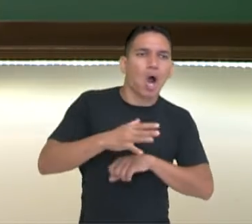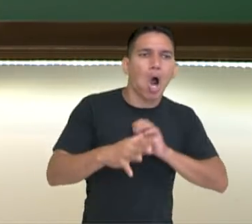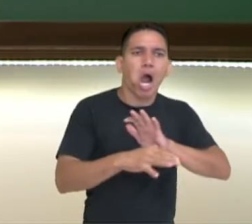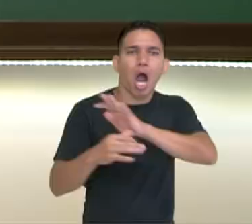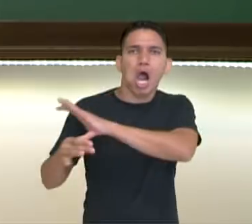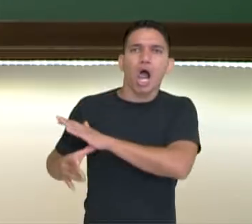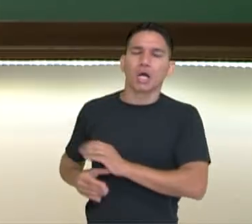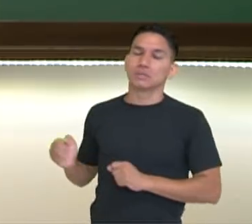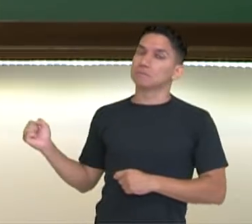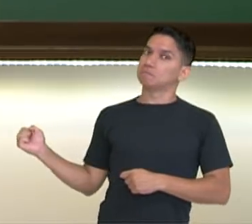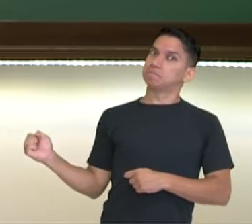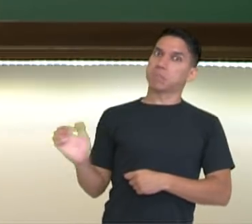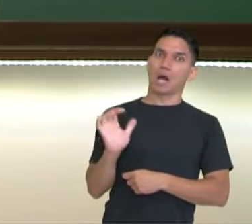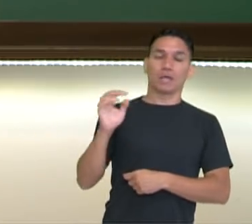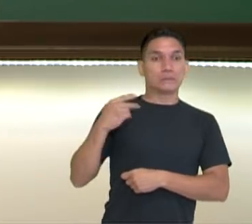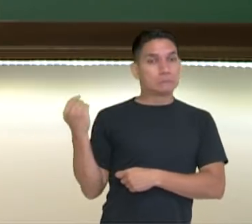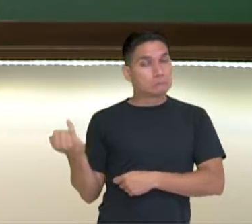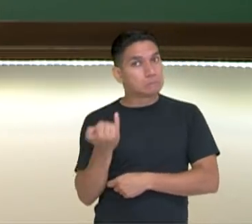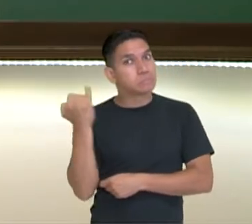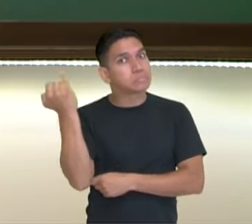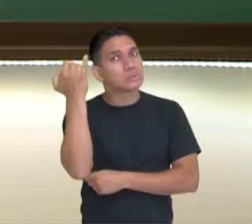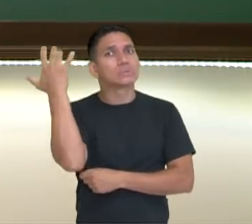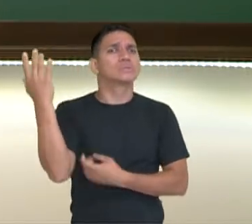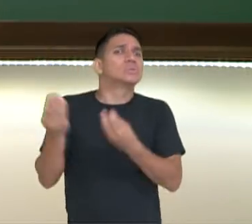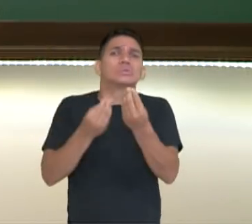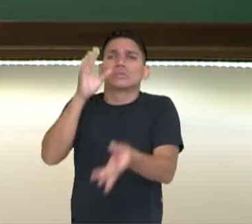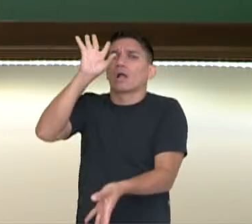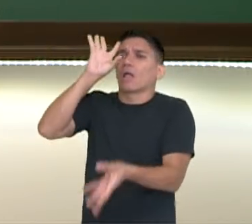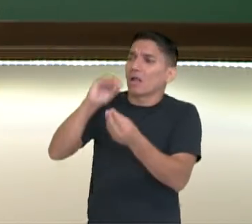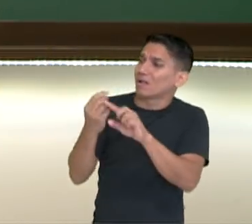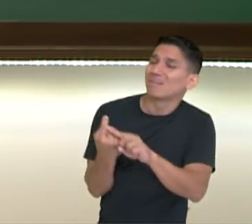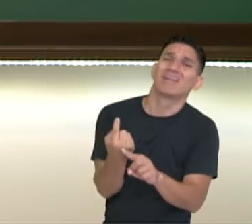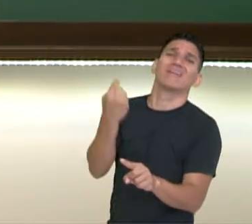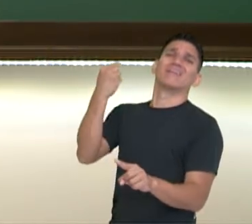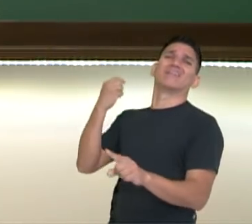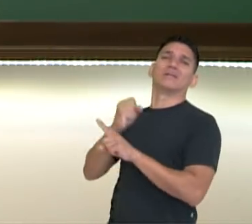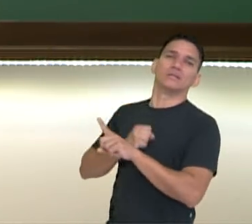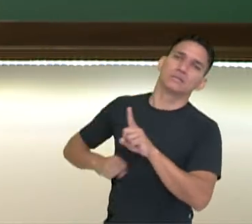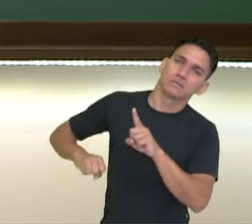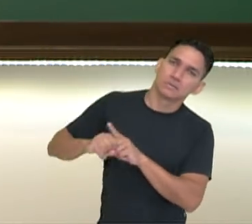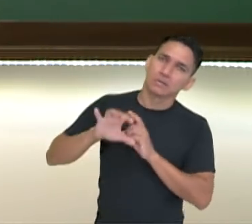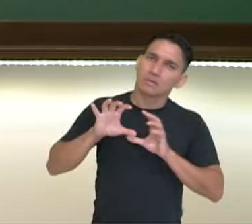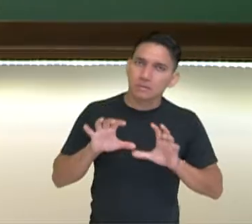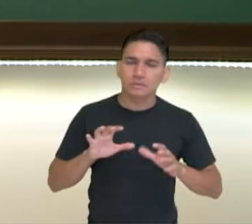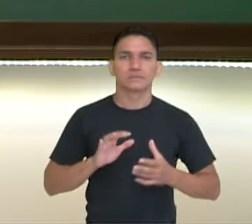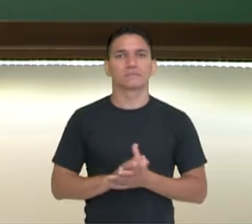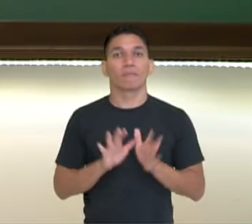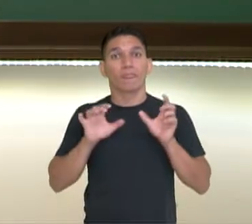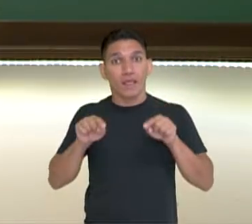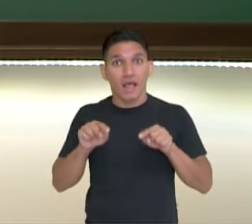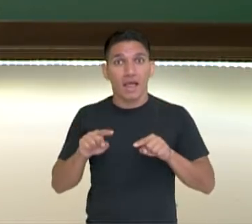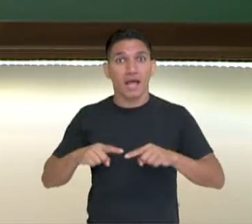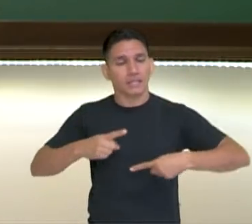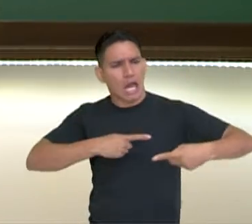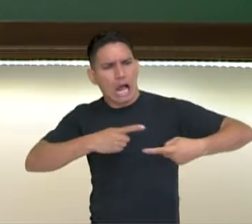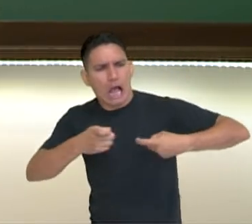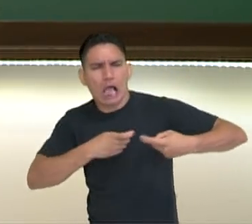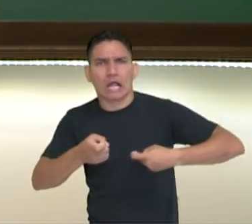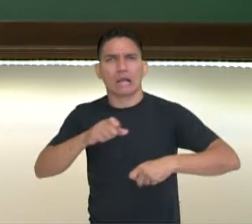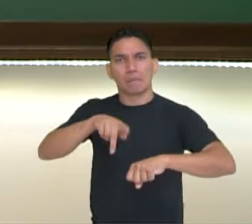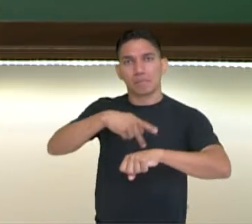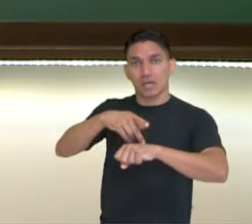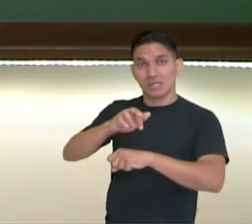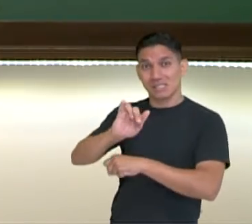objetos arqueológicos muito importantes para a gente entender essa civilização. Então, essa guerra do Iraque foi de